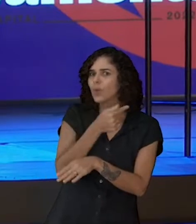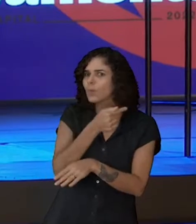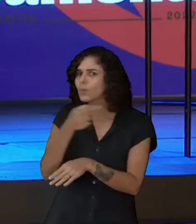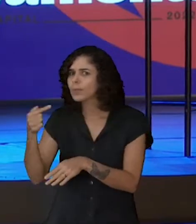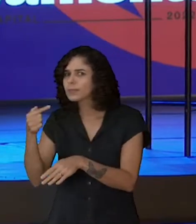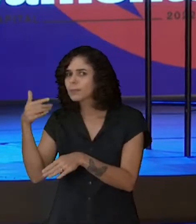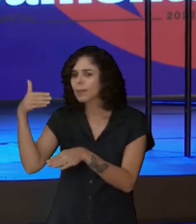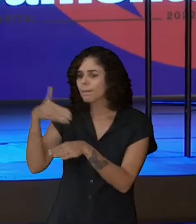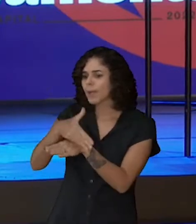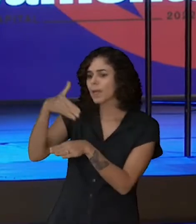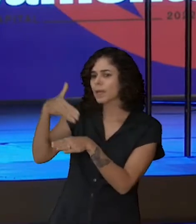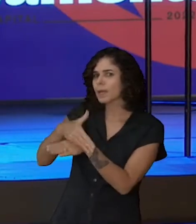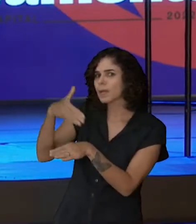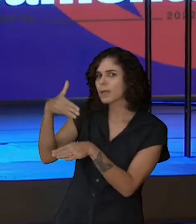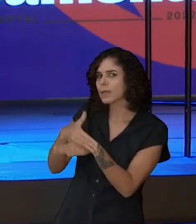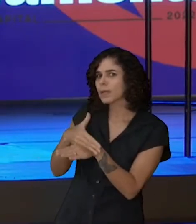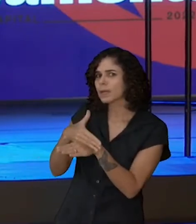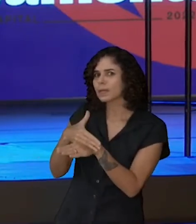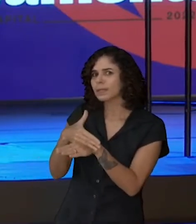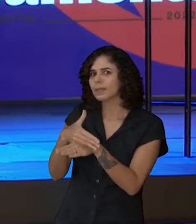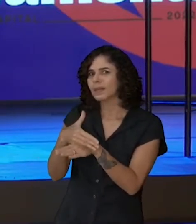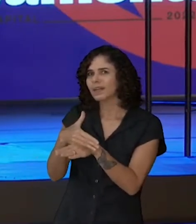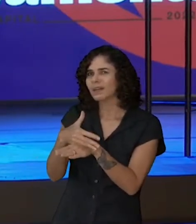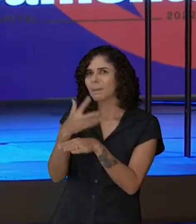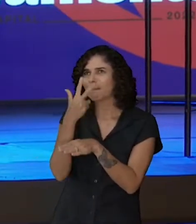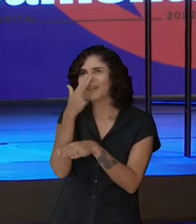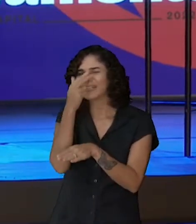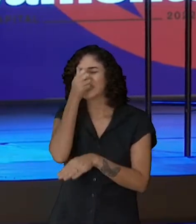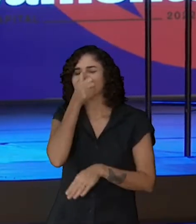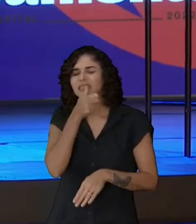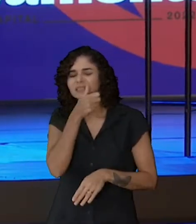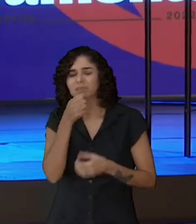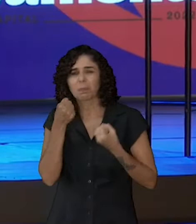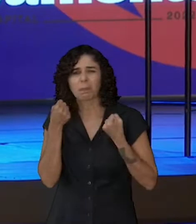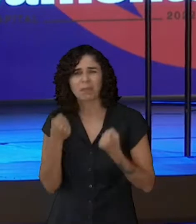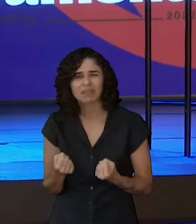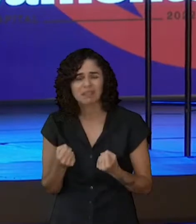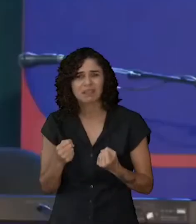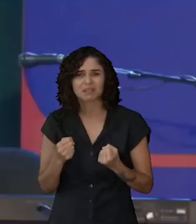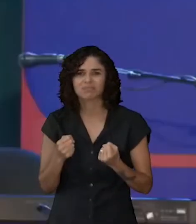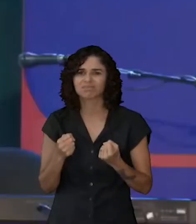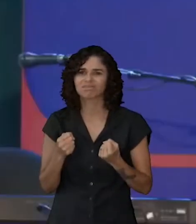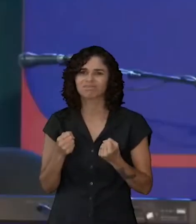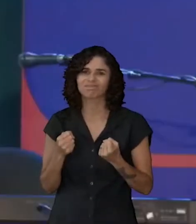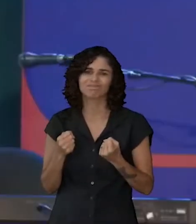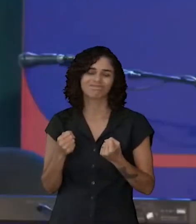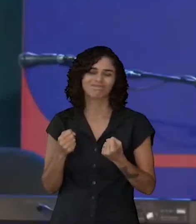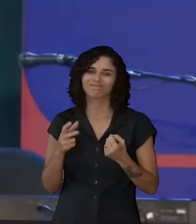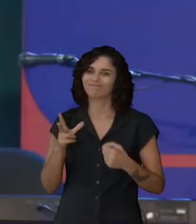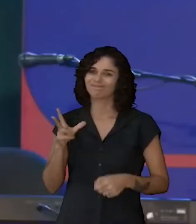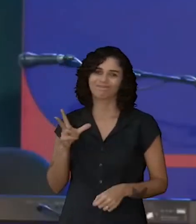semana é sacrifício demais, eu não sou digno do avivamento.